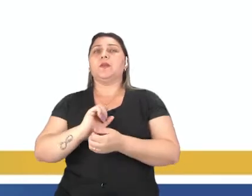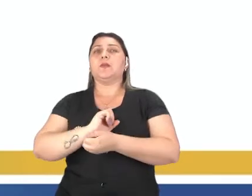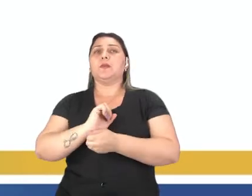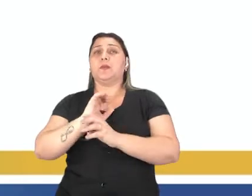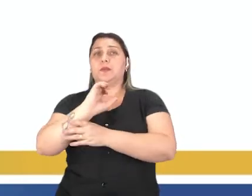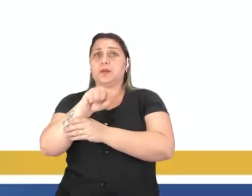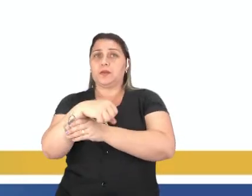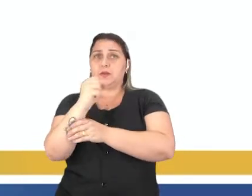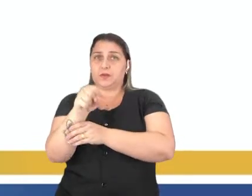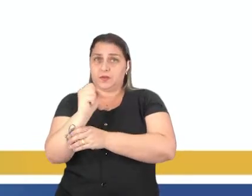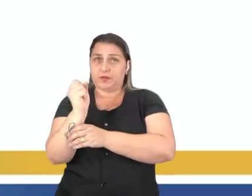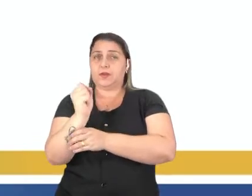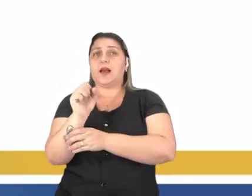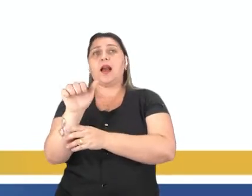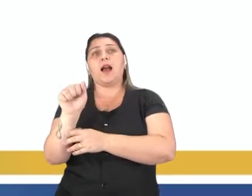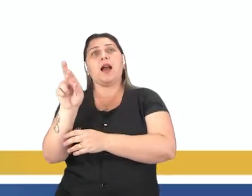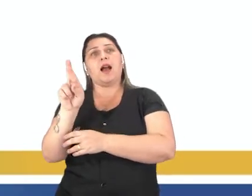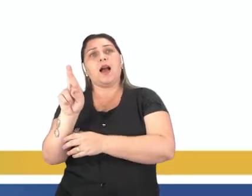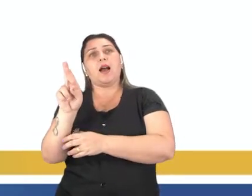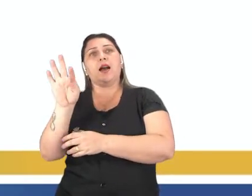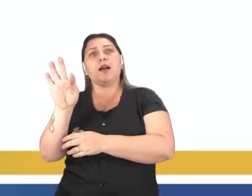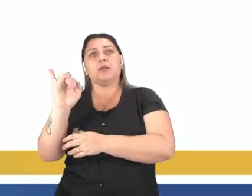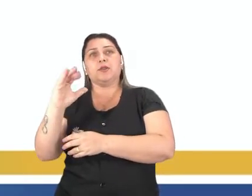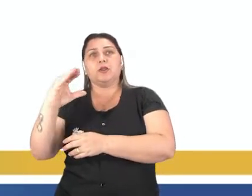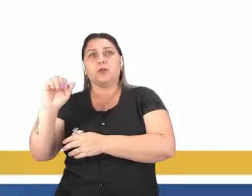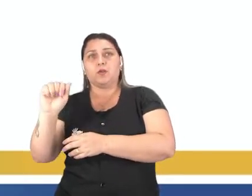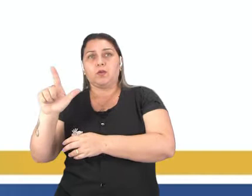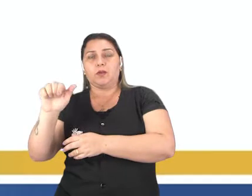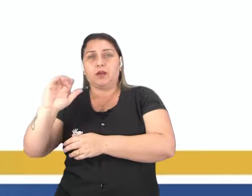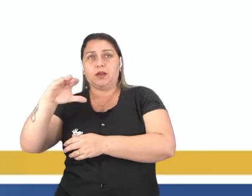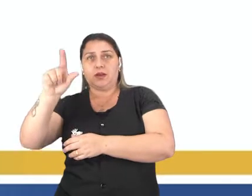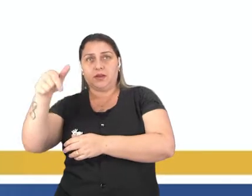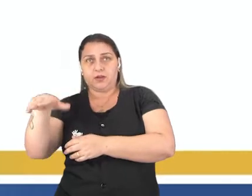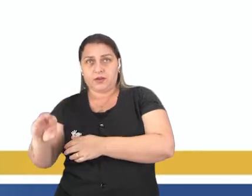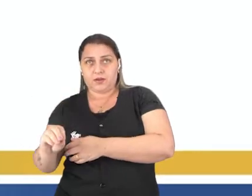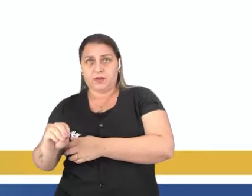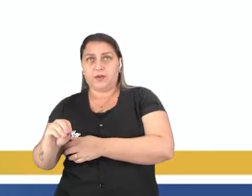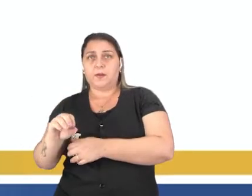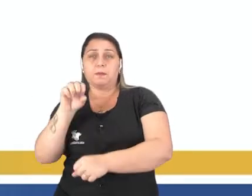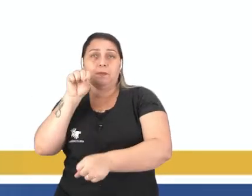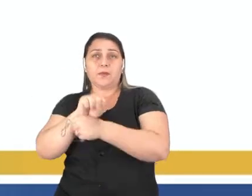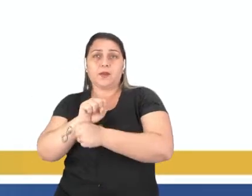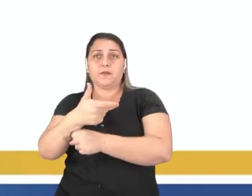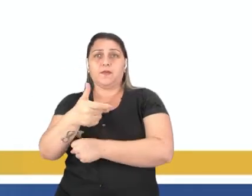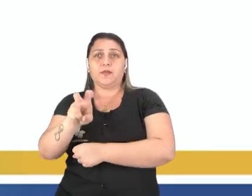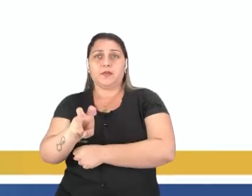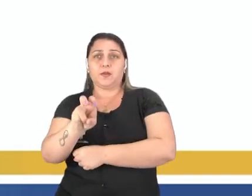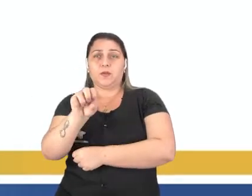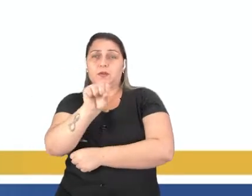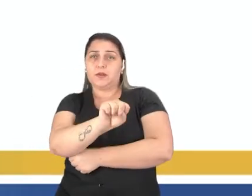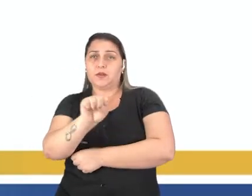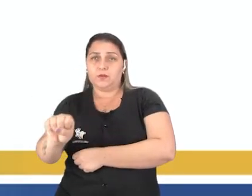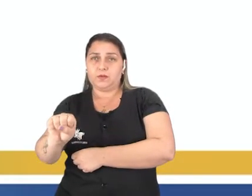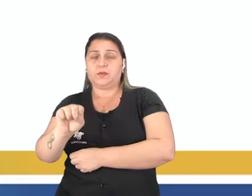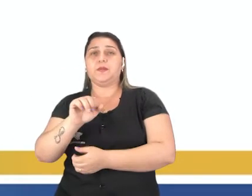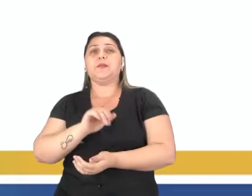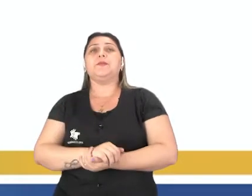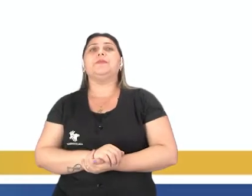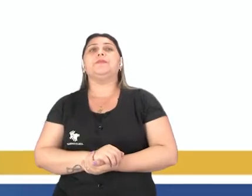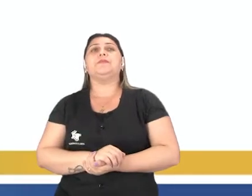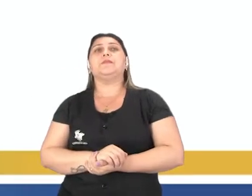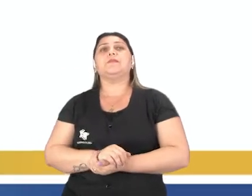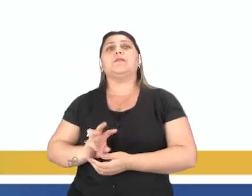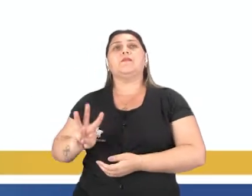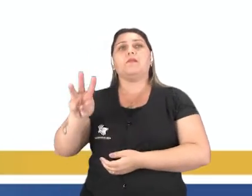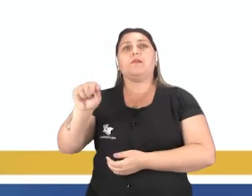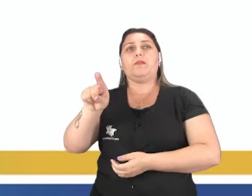estrangulamento ou chave de articulação, né? Ou também quando é imobilizado por 25 segundos. E a